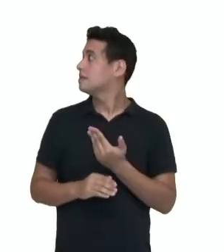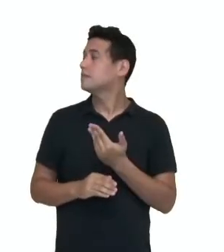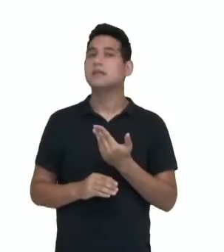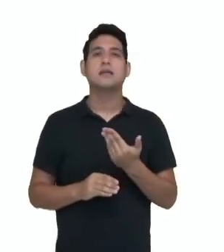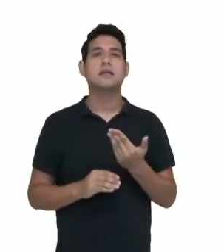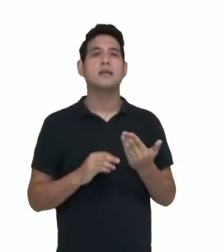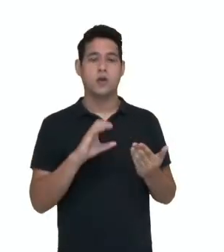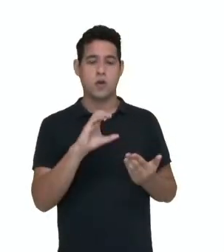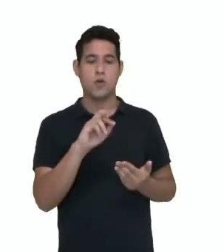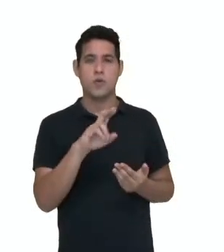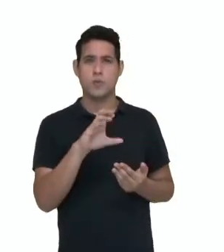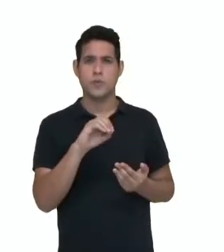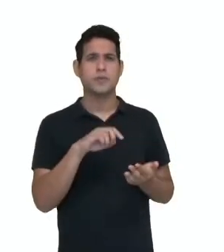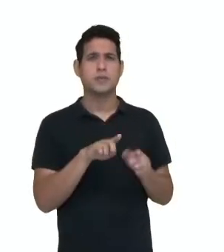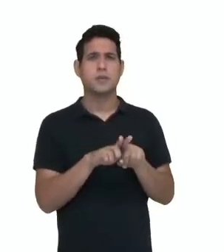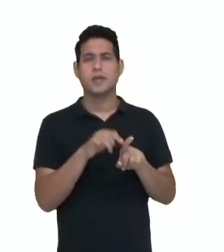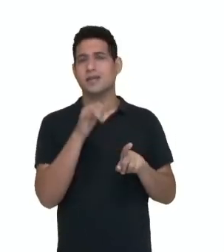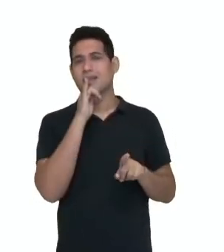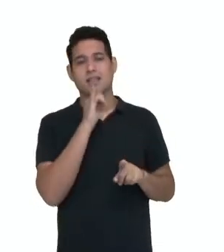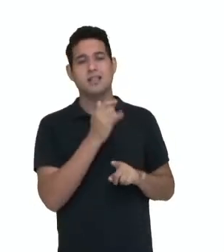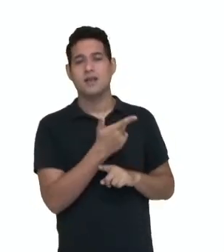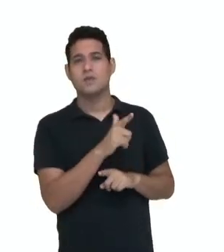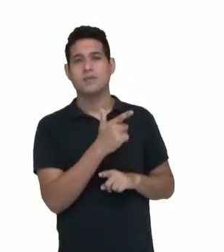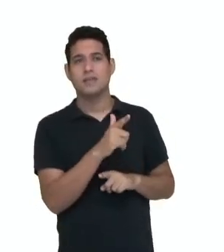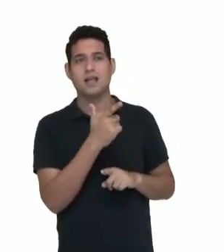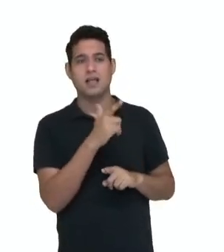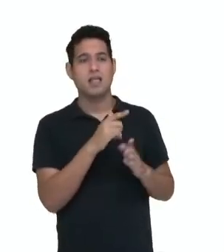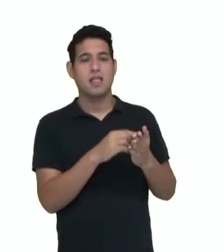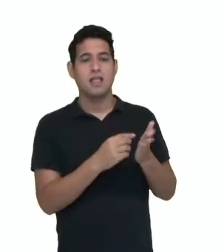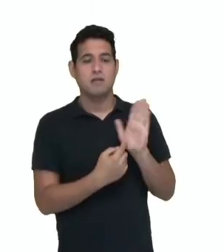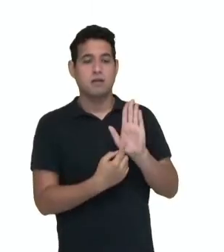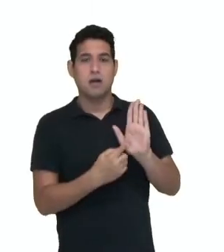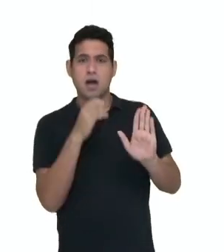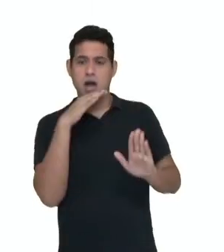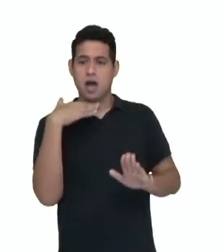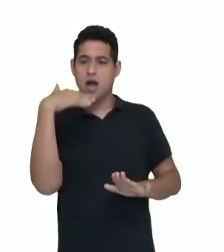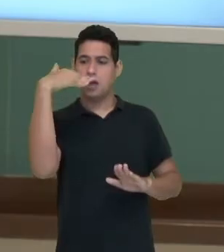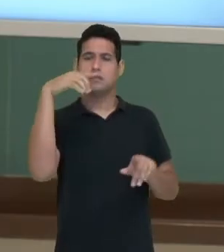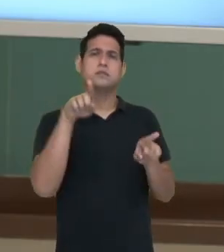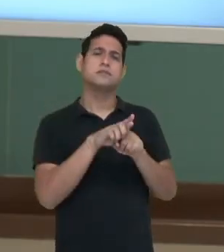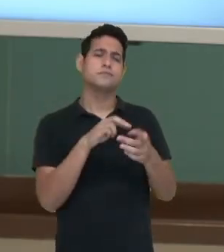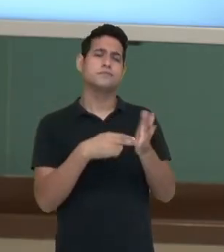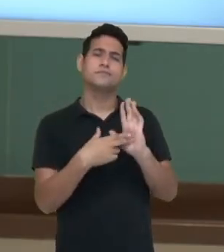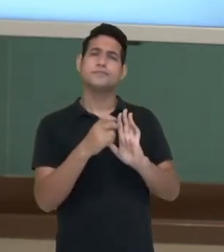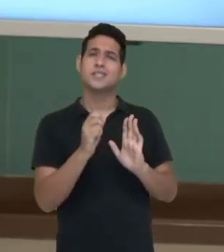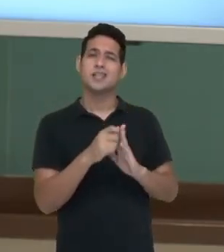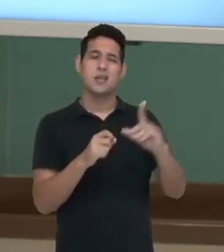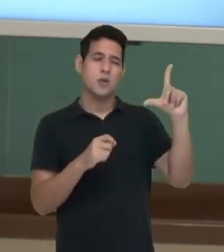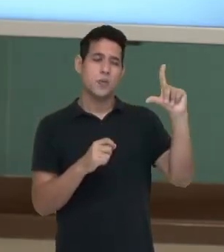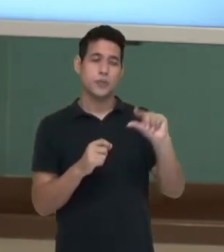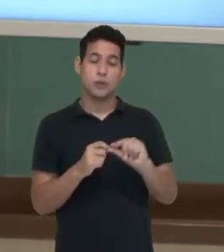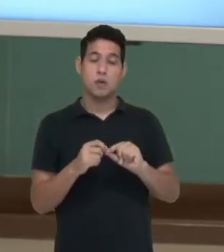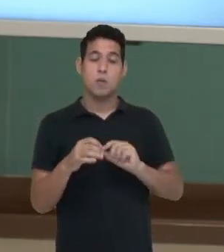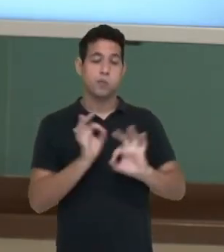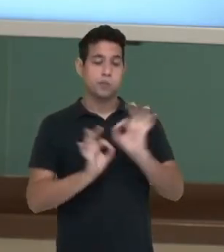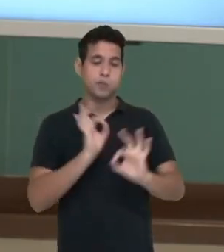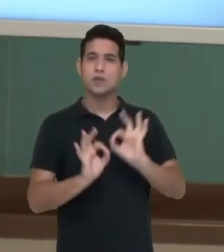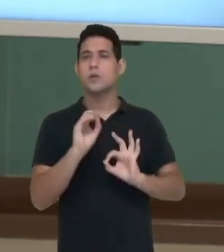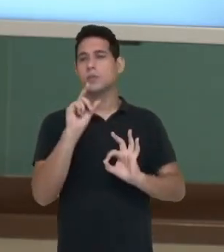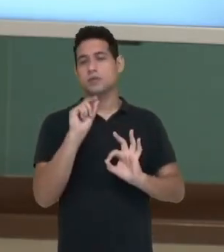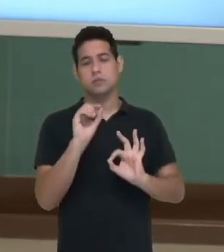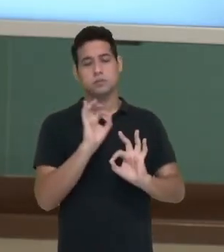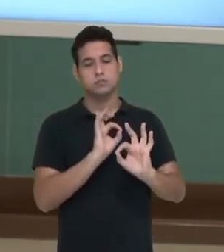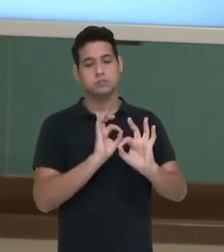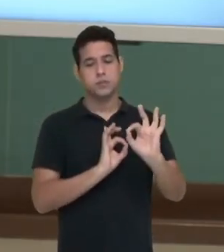objeto, esse corpo que não está exposto a uma temperatura elevada, ele terá uma menor agitação térmica